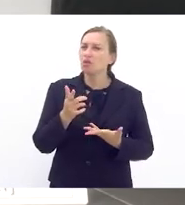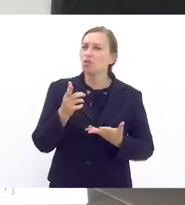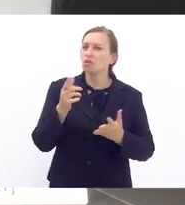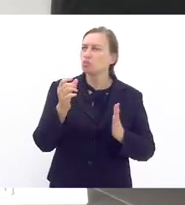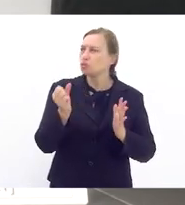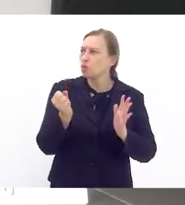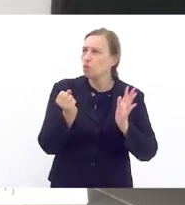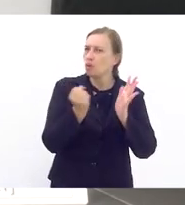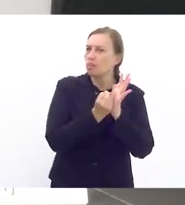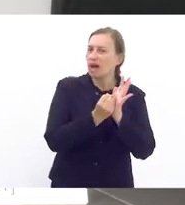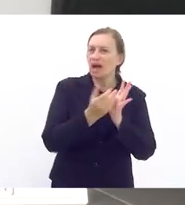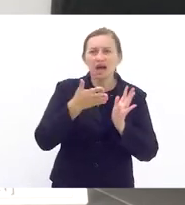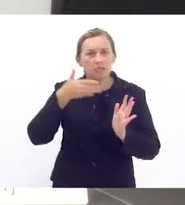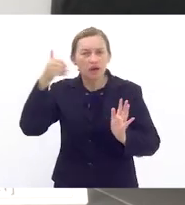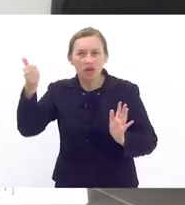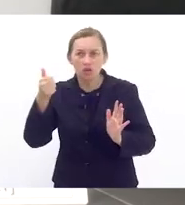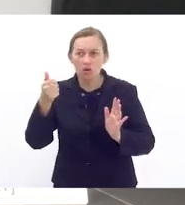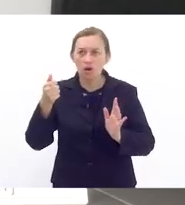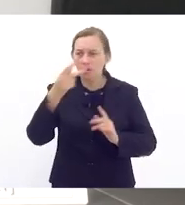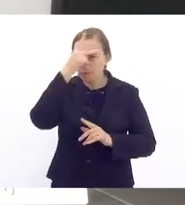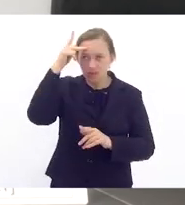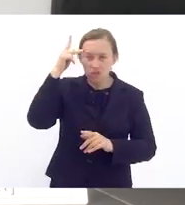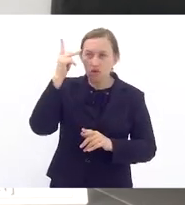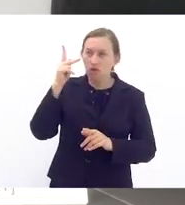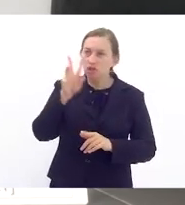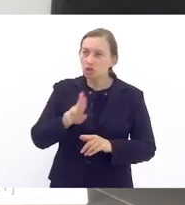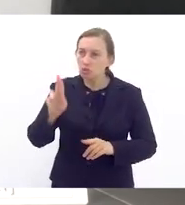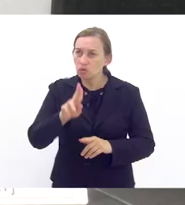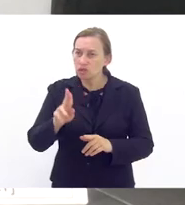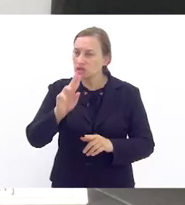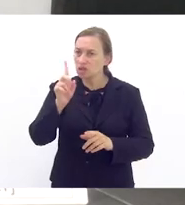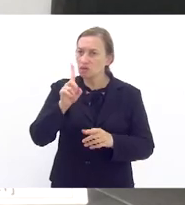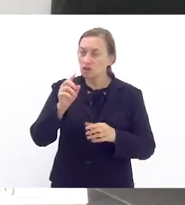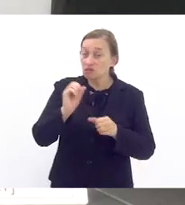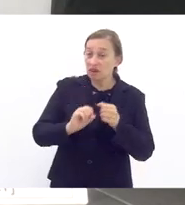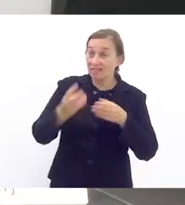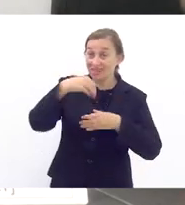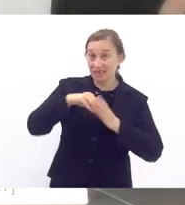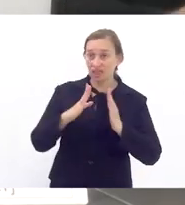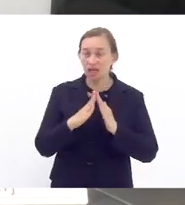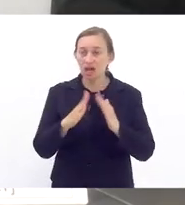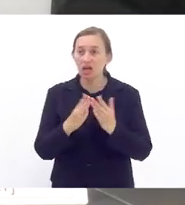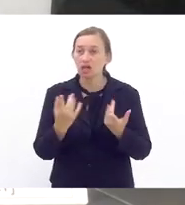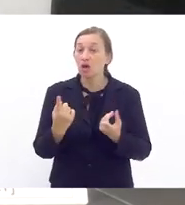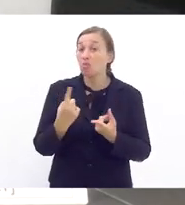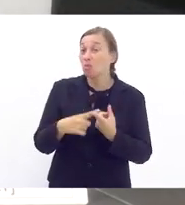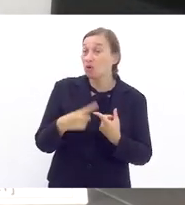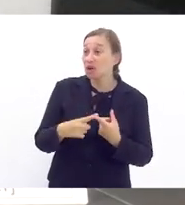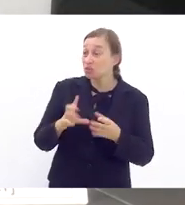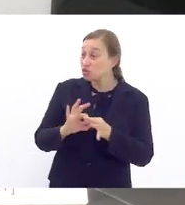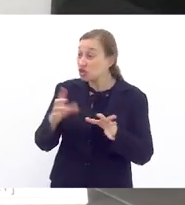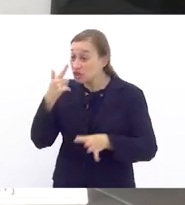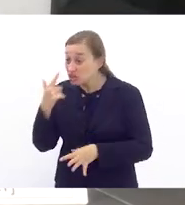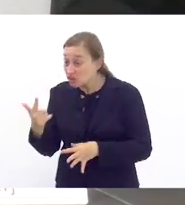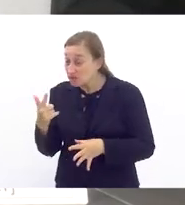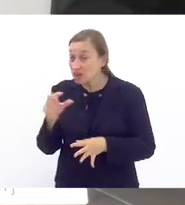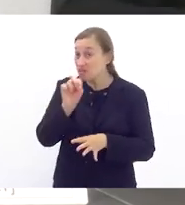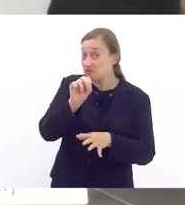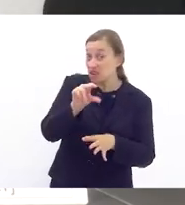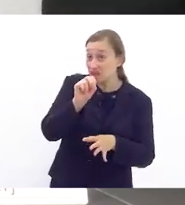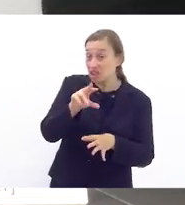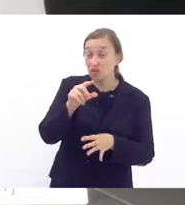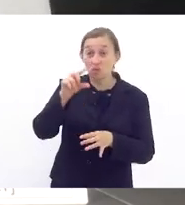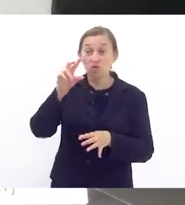melhor que garanta o consumidor que aquilo dali não foi engarrafado em casa. Porque do jeito que está, é para botar formiga, é para botar veneno, é para botar qualquer coisa ali